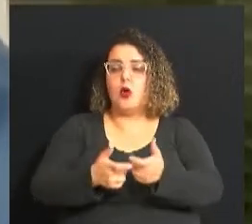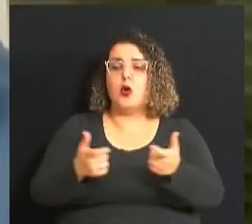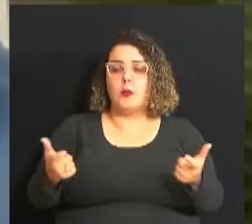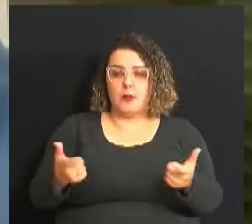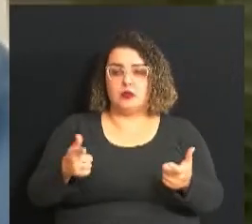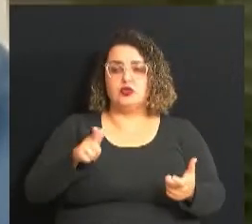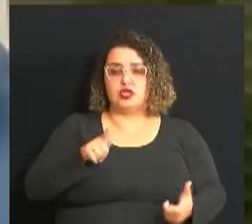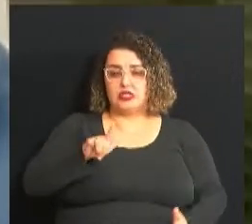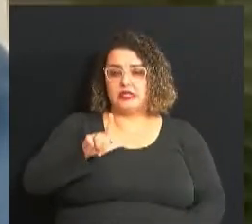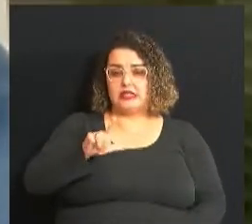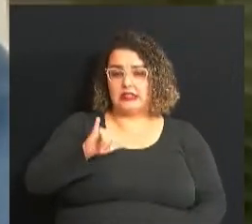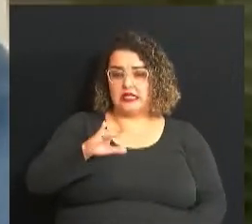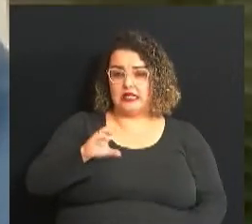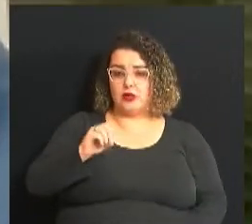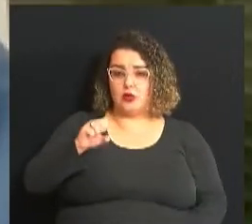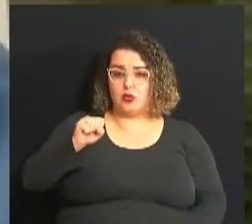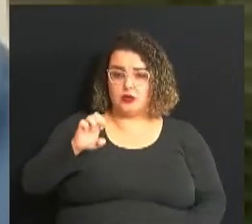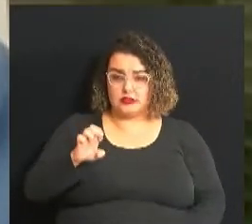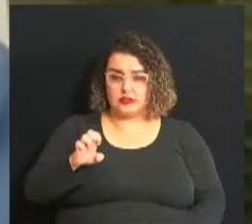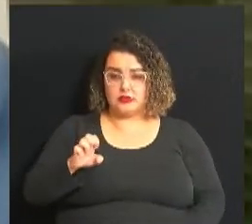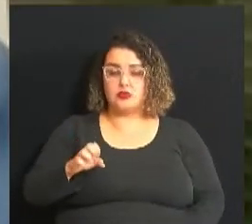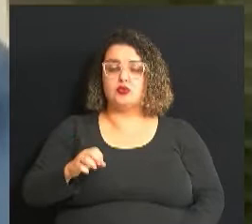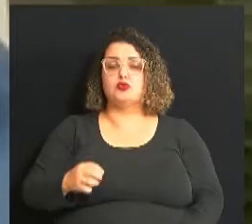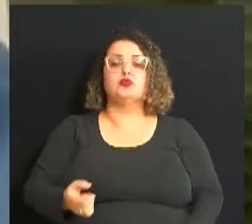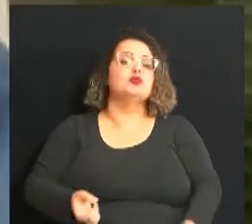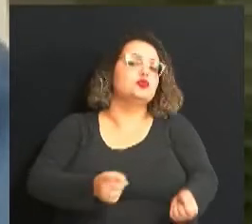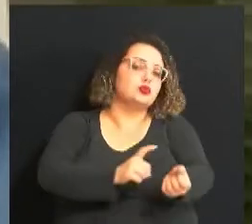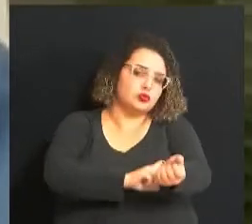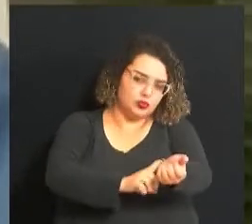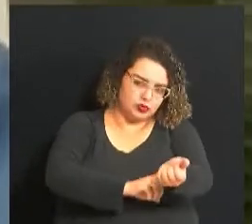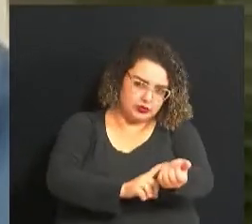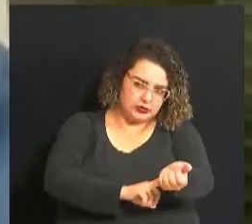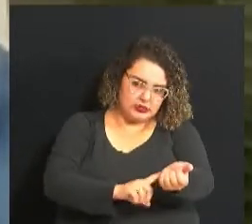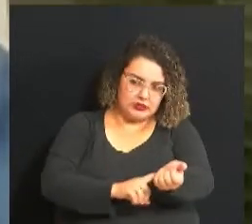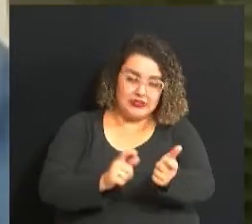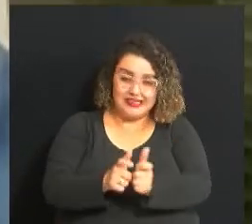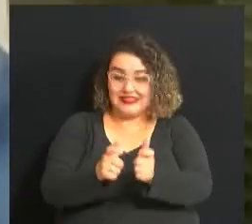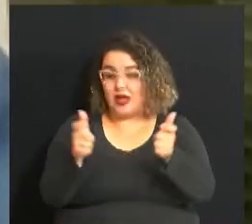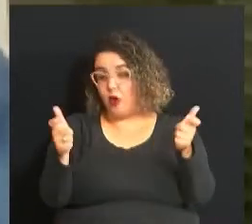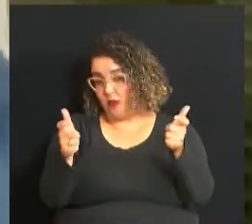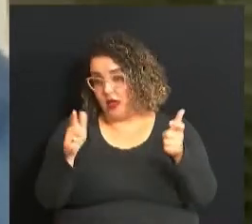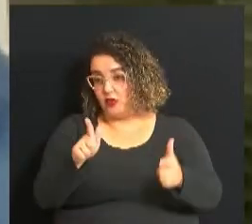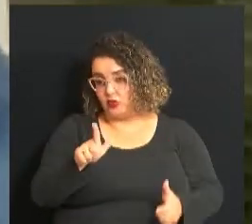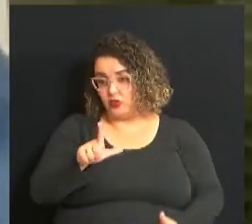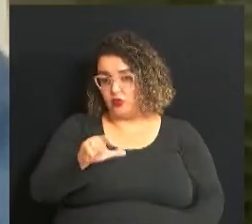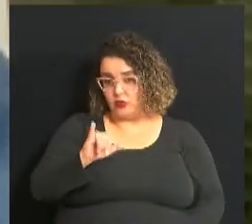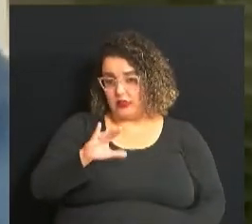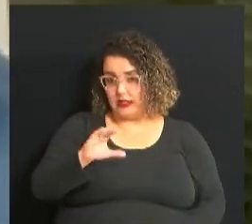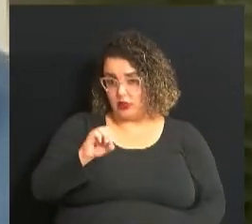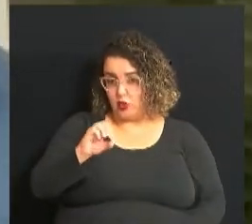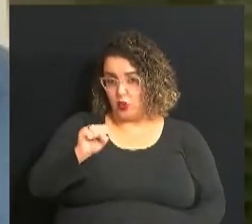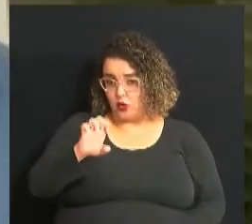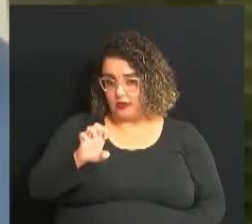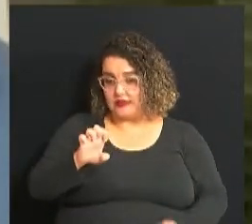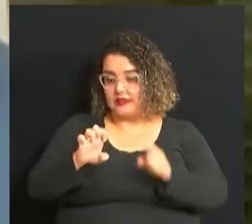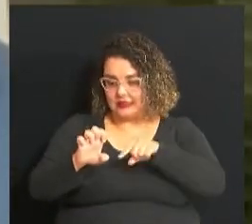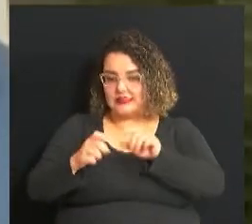glicose no sangue. Esse aumento de glicose no sangue, que é o açúcar que nos dá